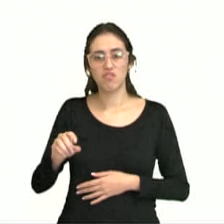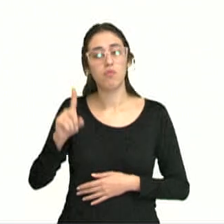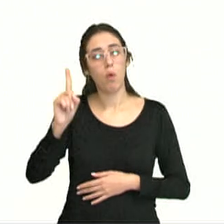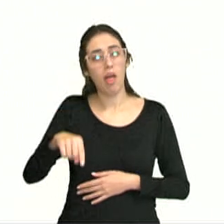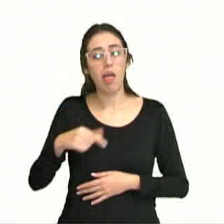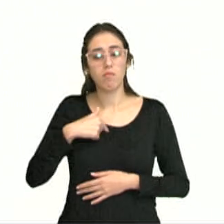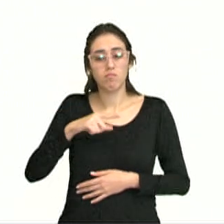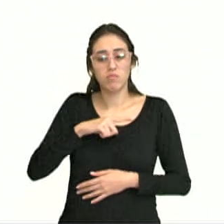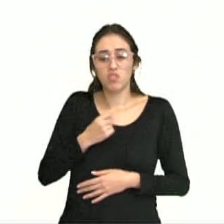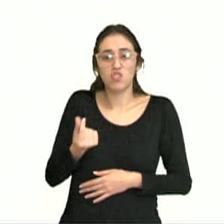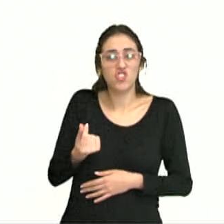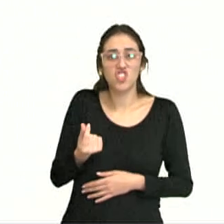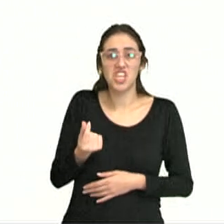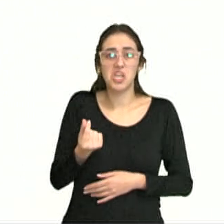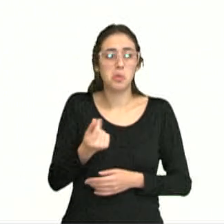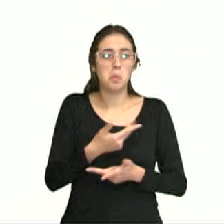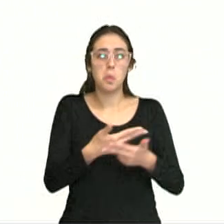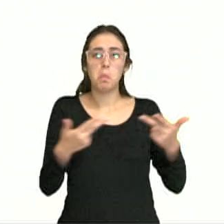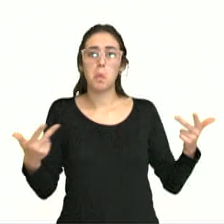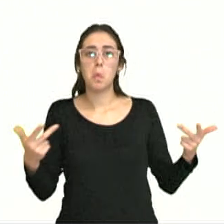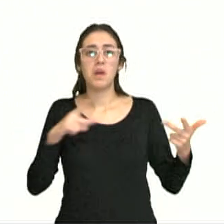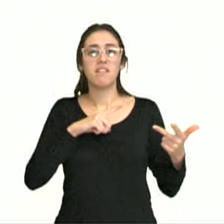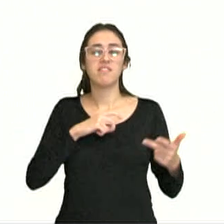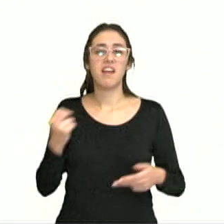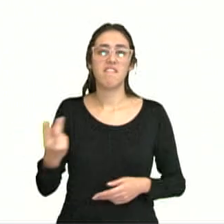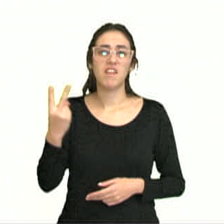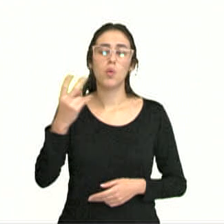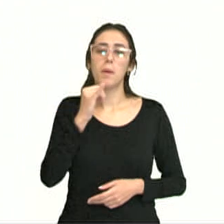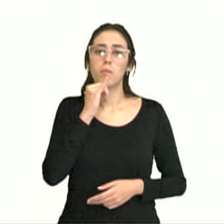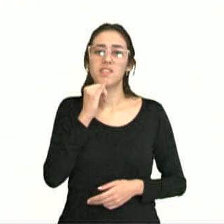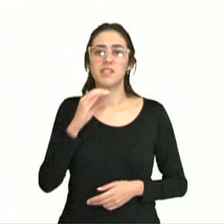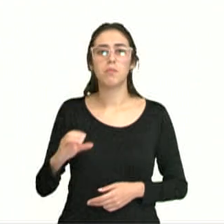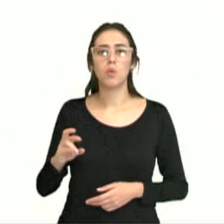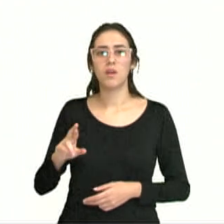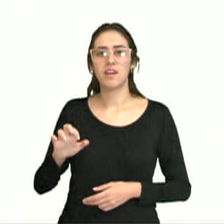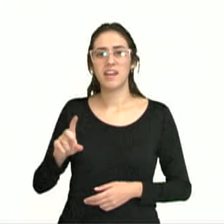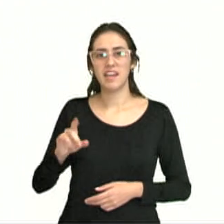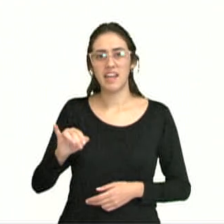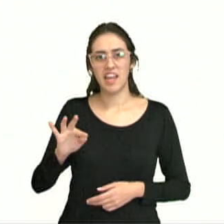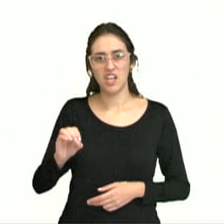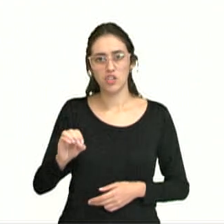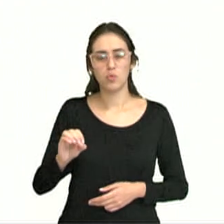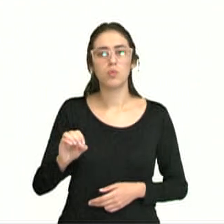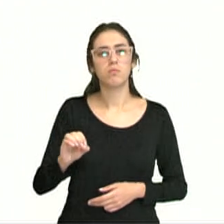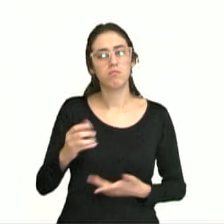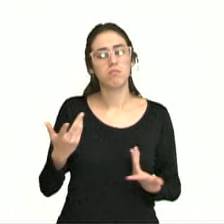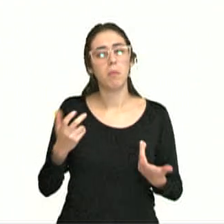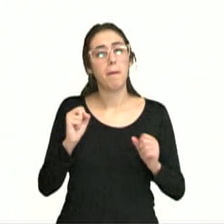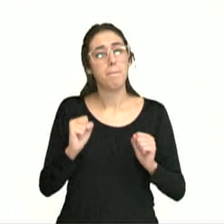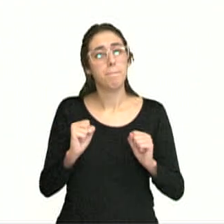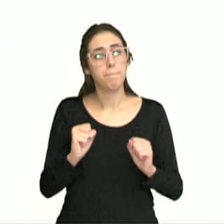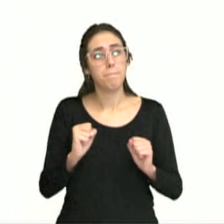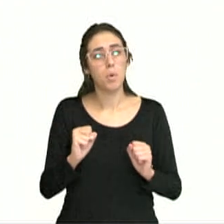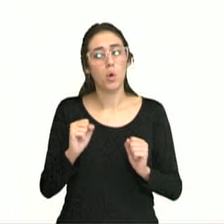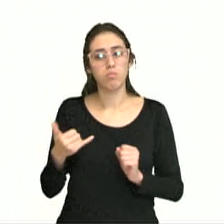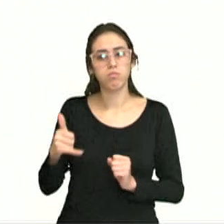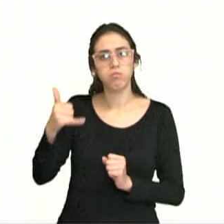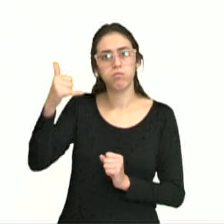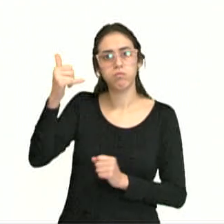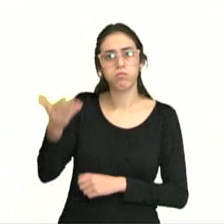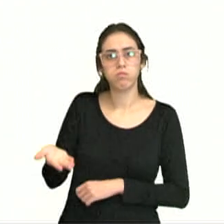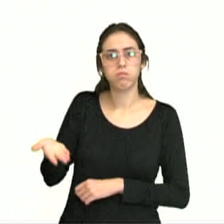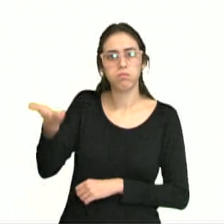bem que possui algum valor, crédito ou direito e que, portanto, podem gerar